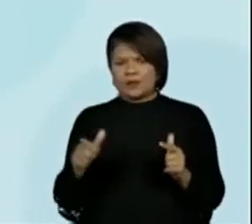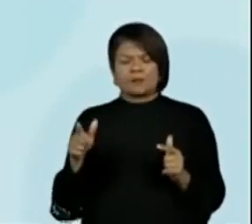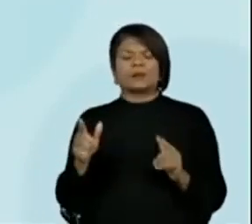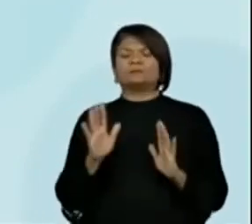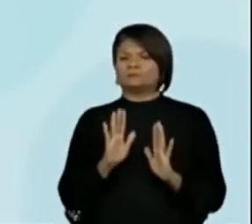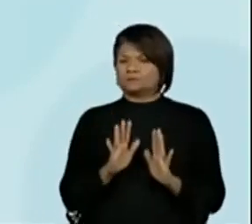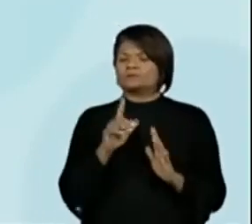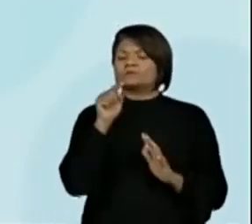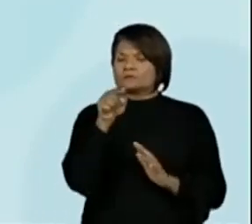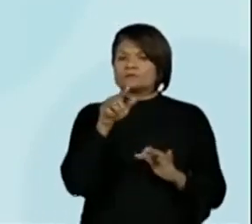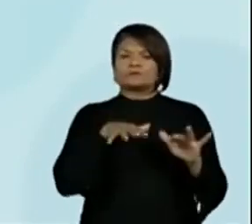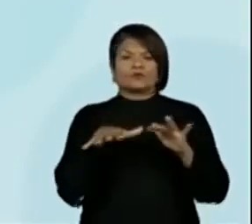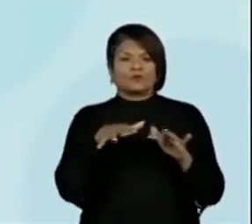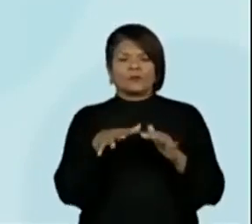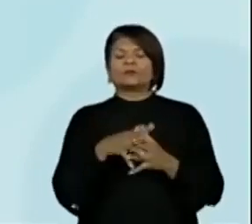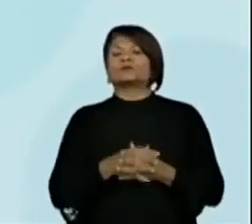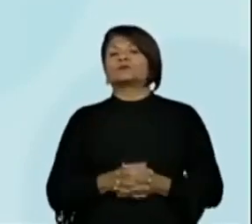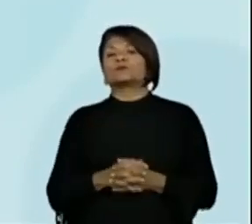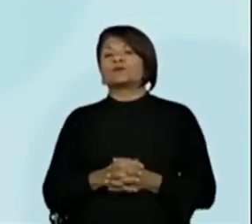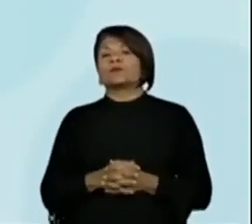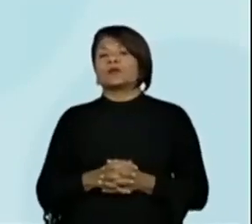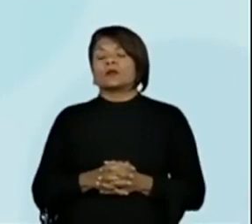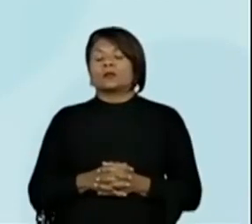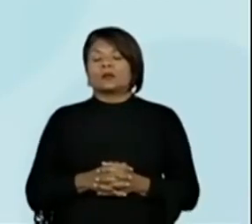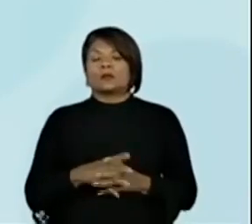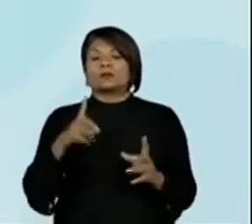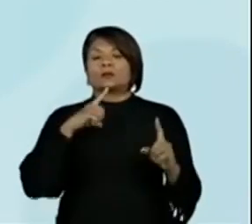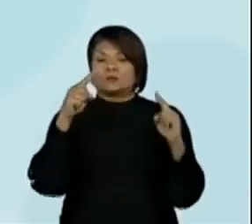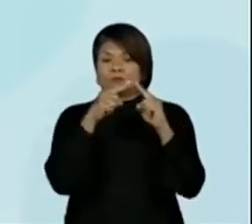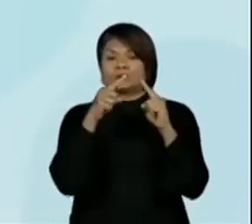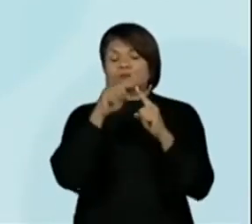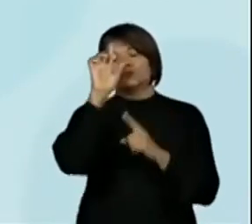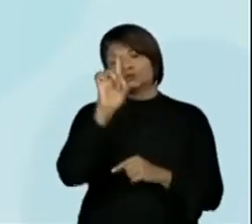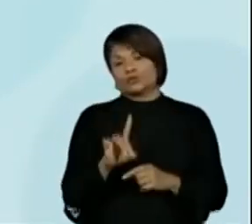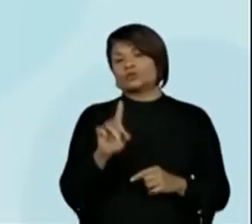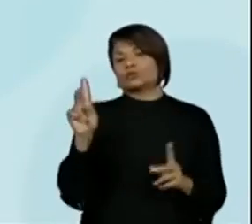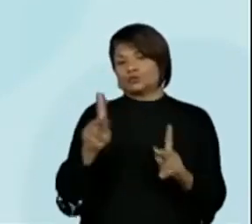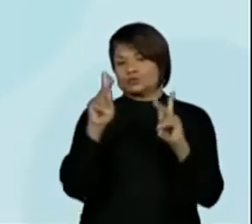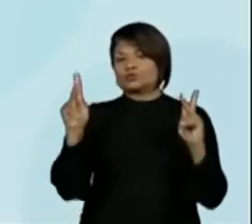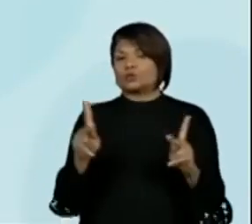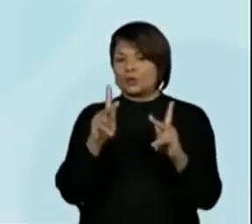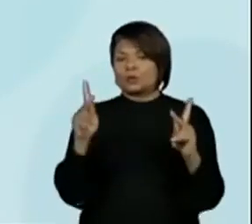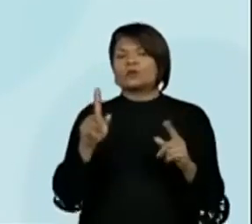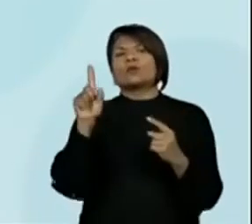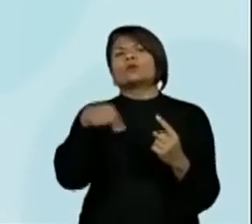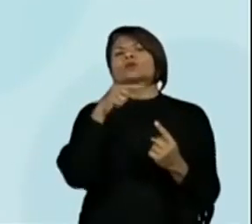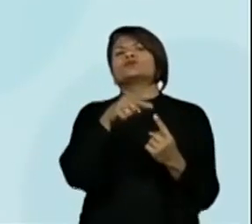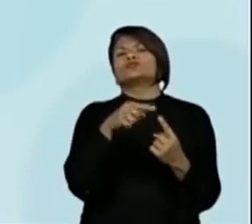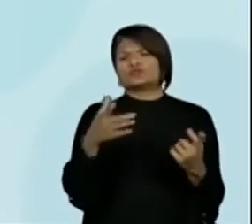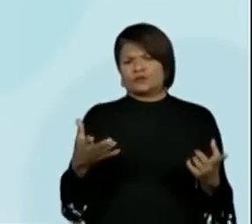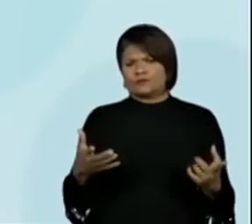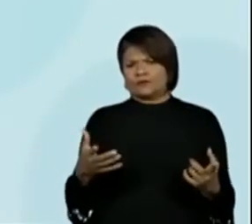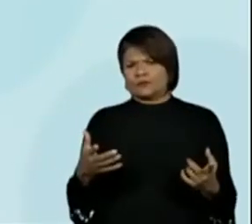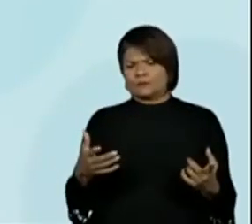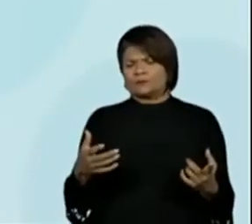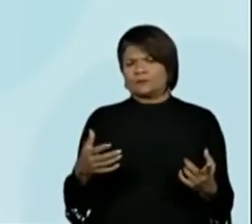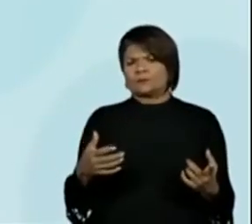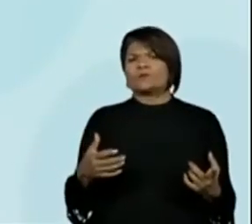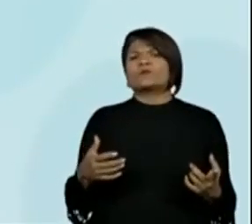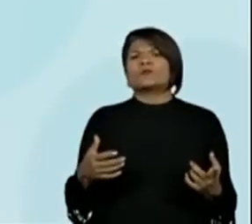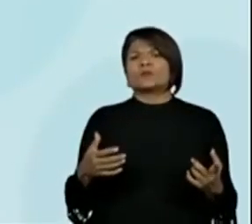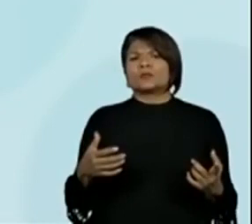texto, é esse o movimento. De acordo com o diretor do shopping, qual é o objetivo dessa ação? É uma fala dele,